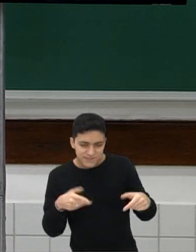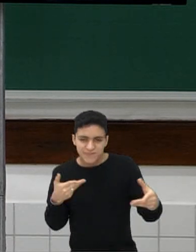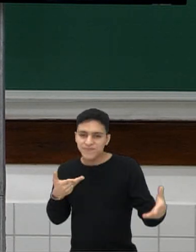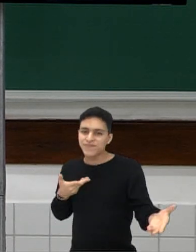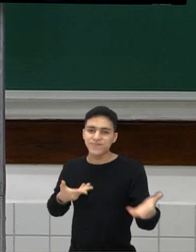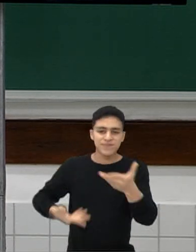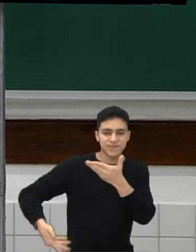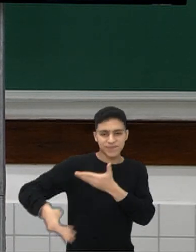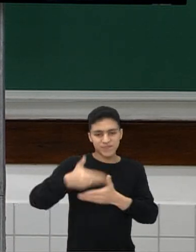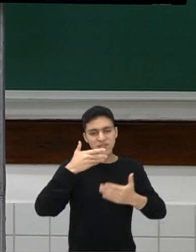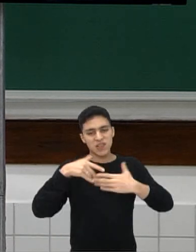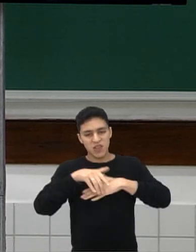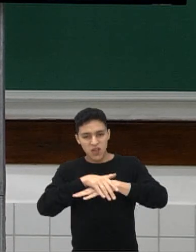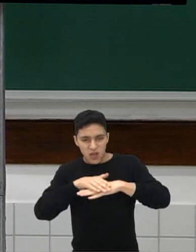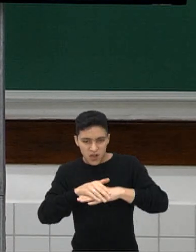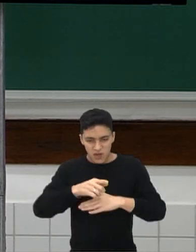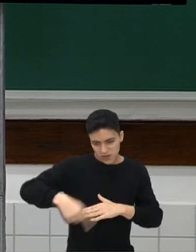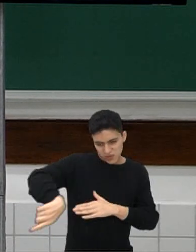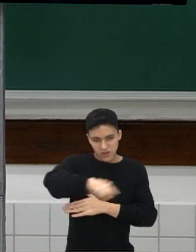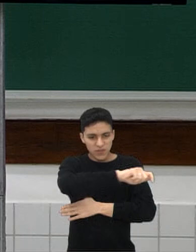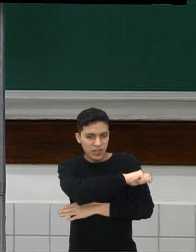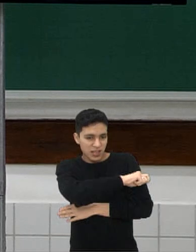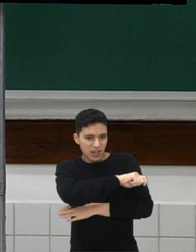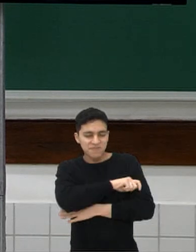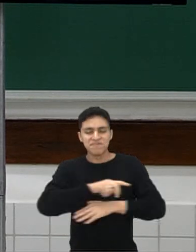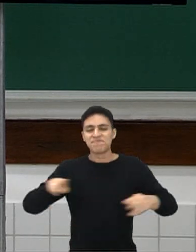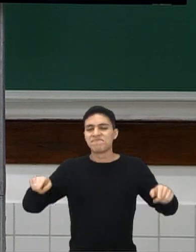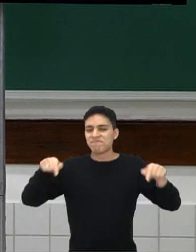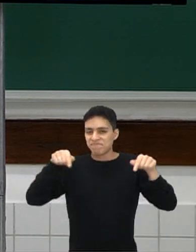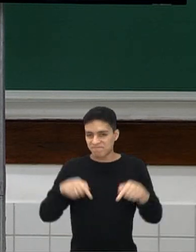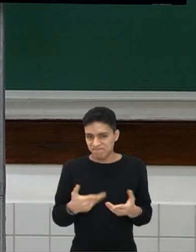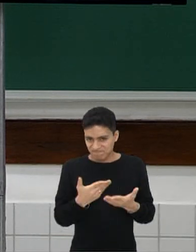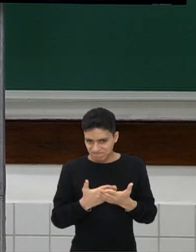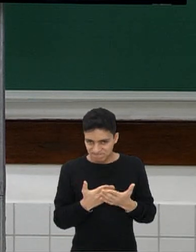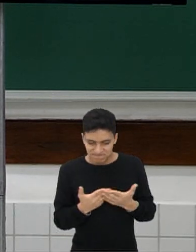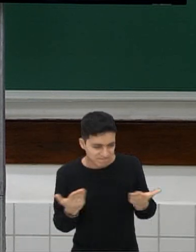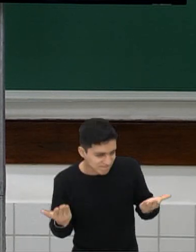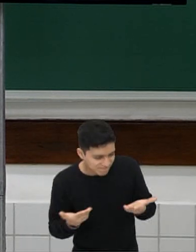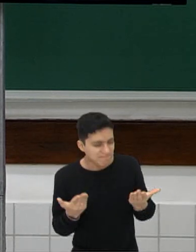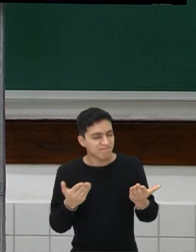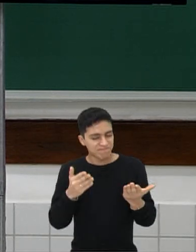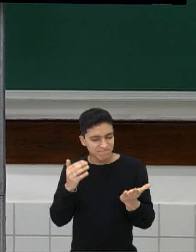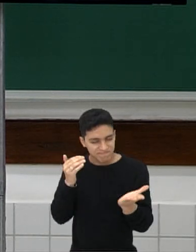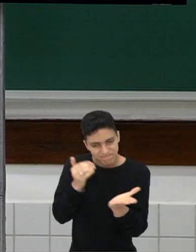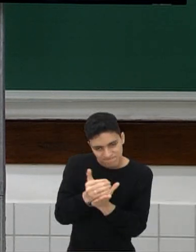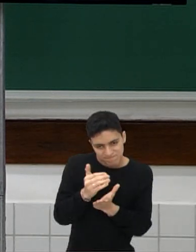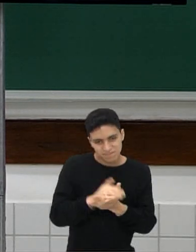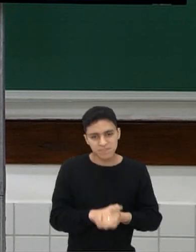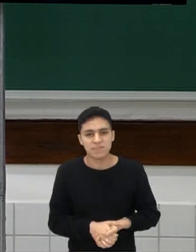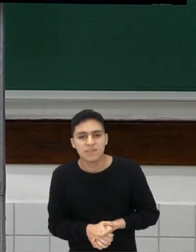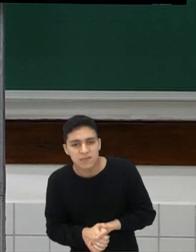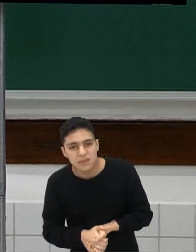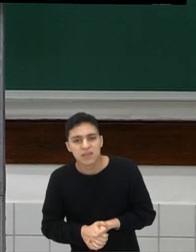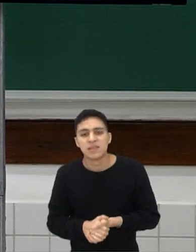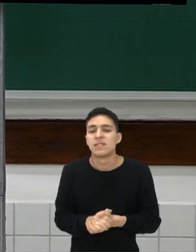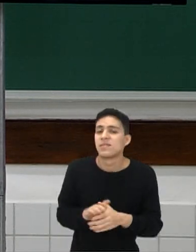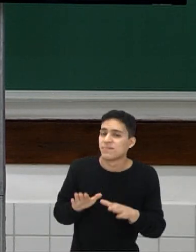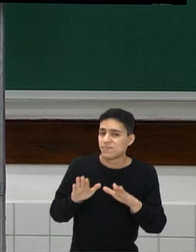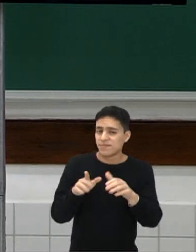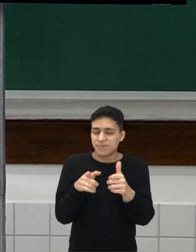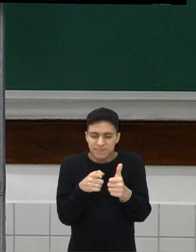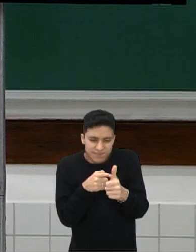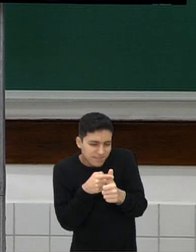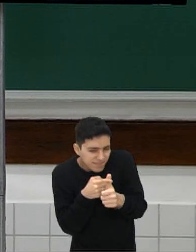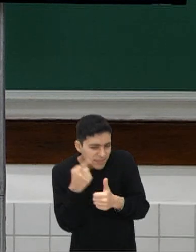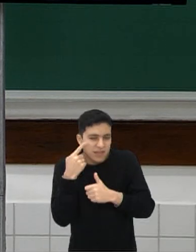ajudando aqui para conversar com vocês aqui nessa aula. Vamos trabalhar um pouquinho, então? Antes da gente começar,